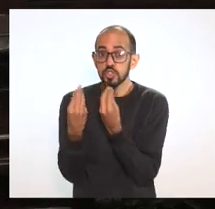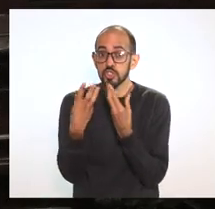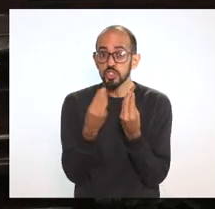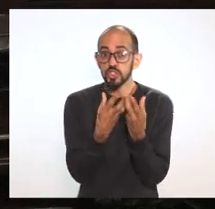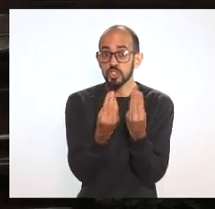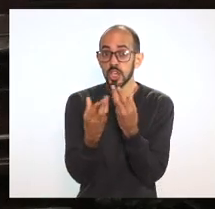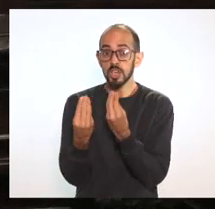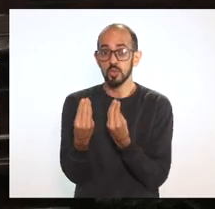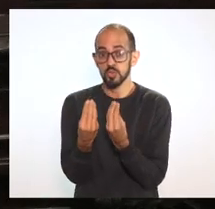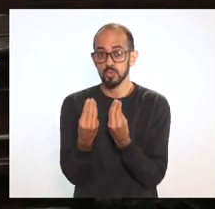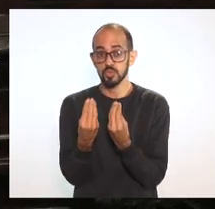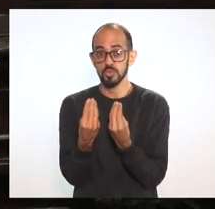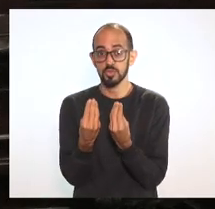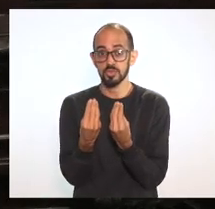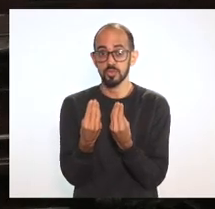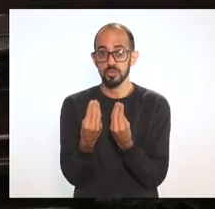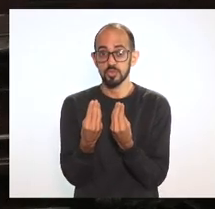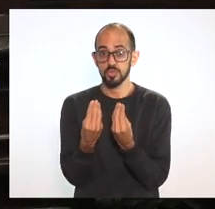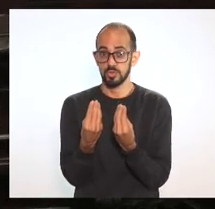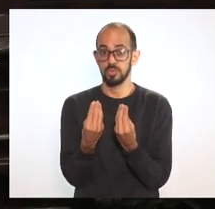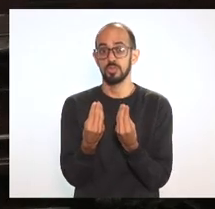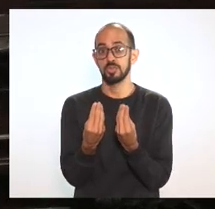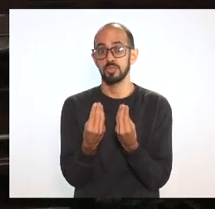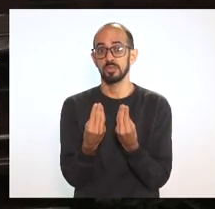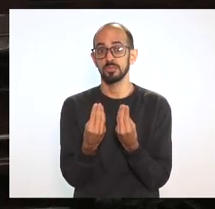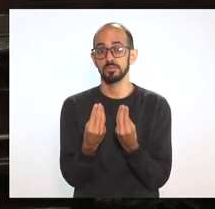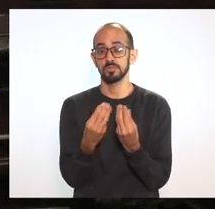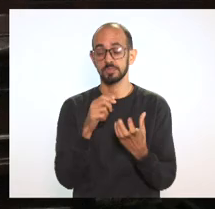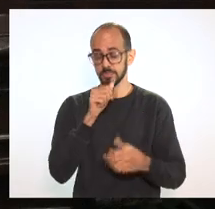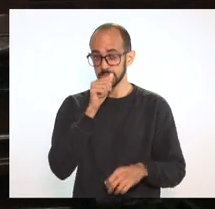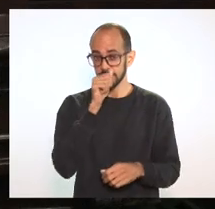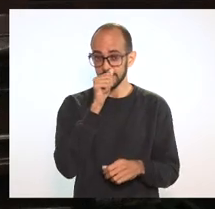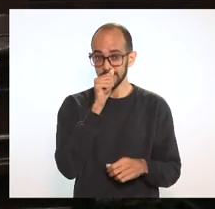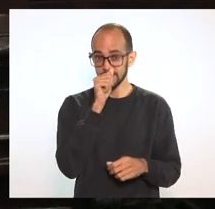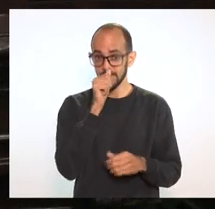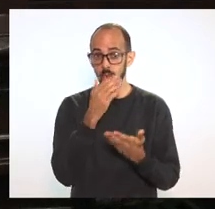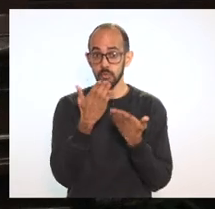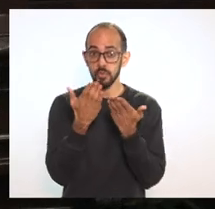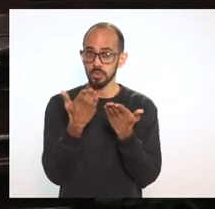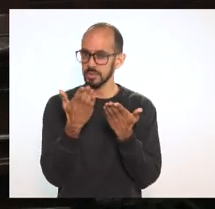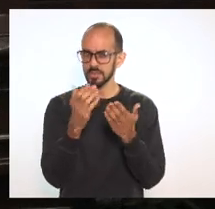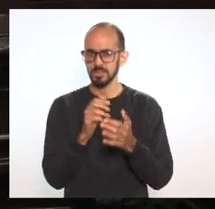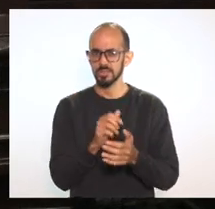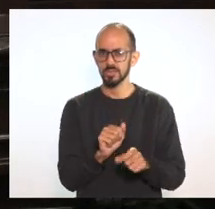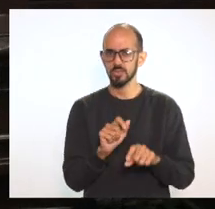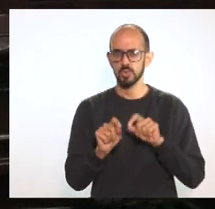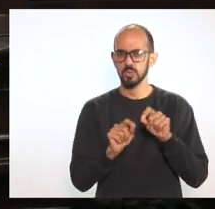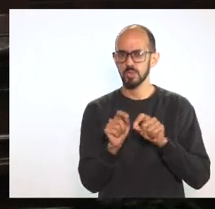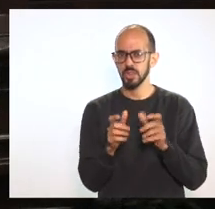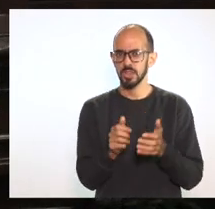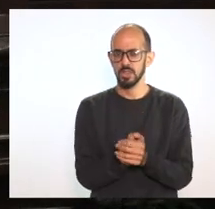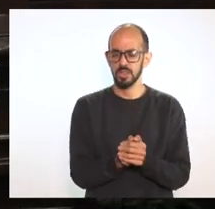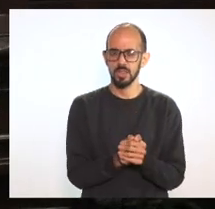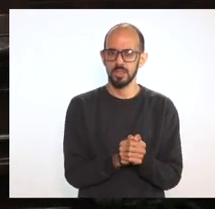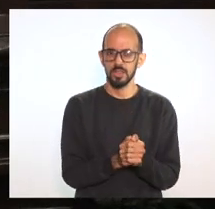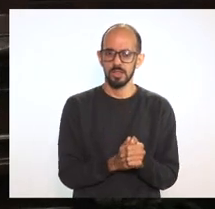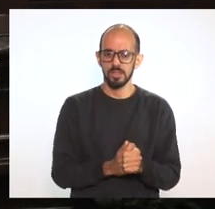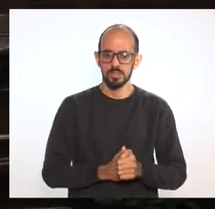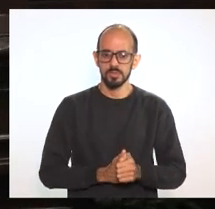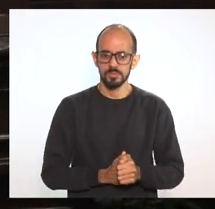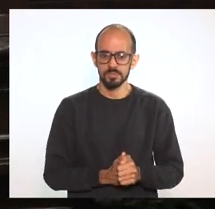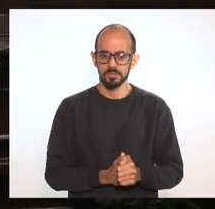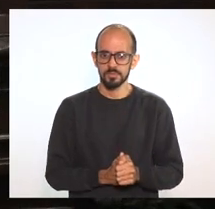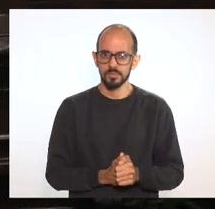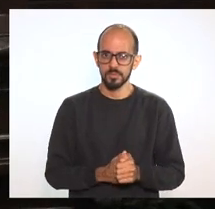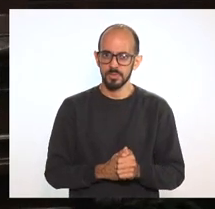públicos cheios, cheios. E vocês não querem deixar